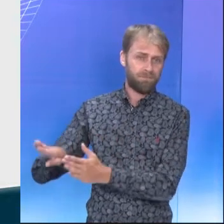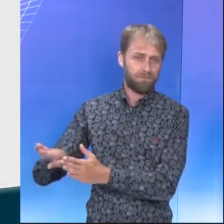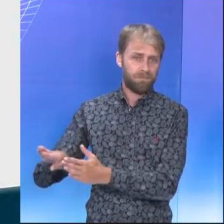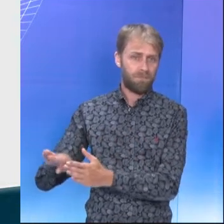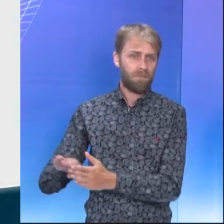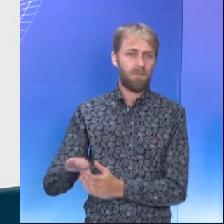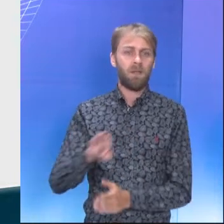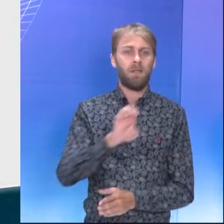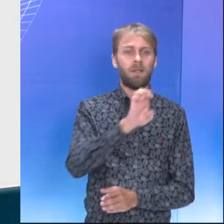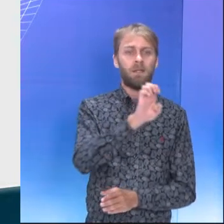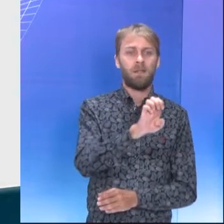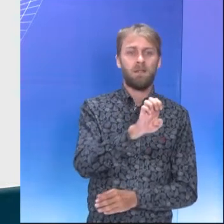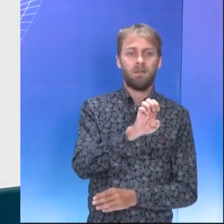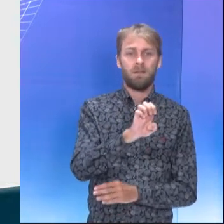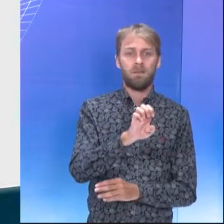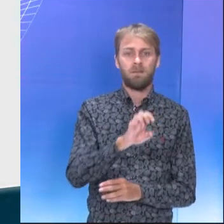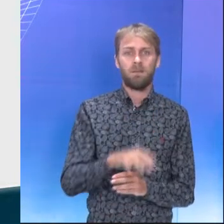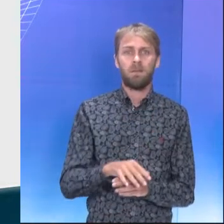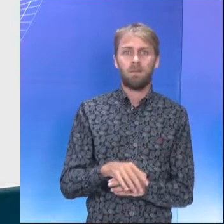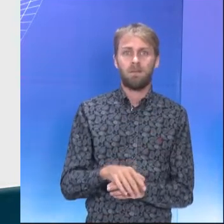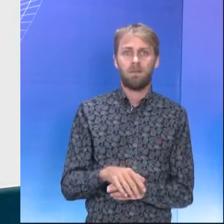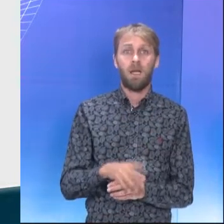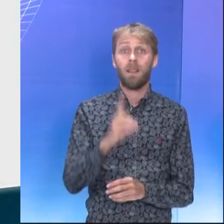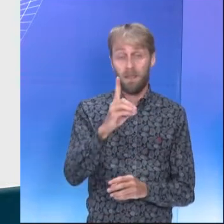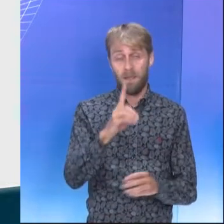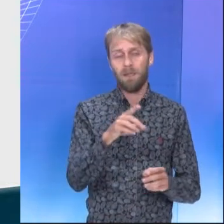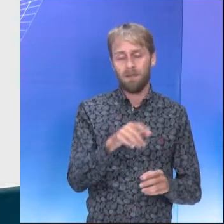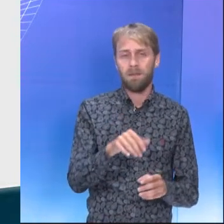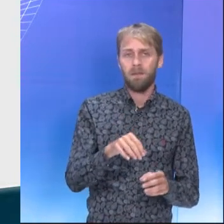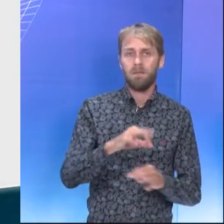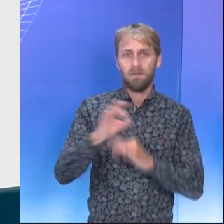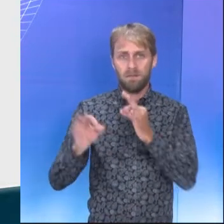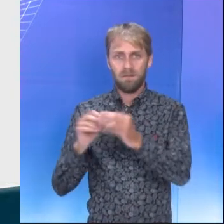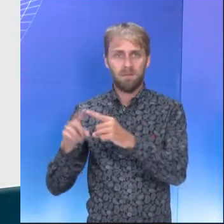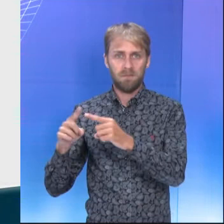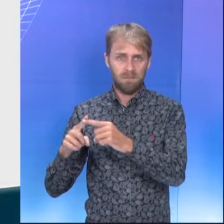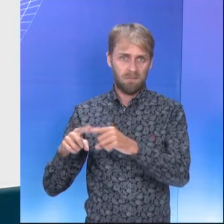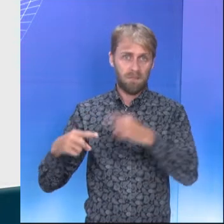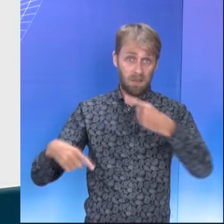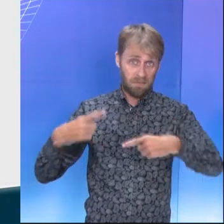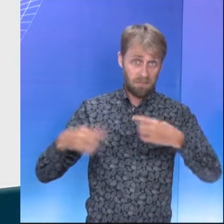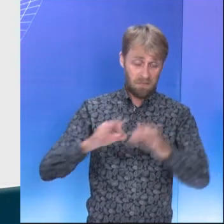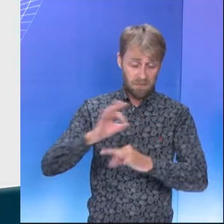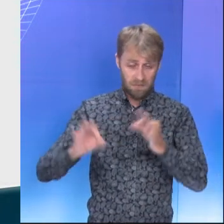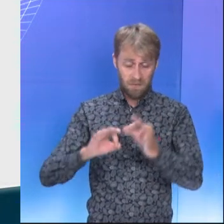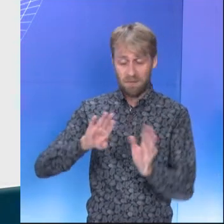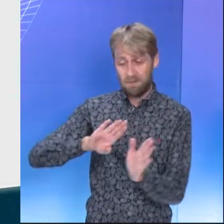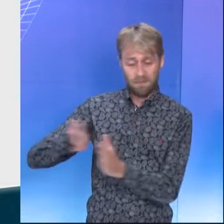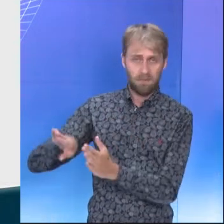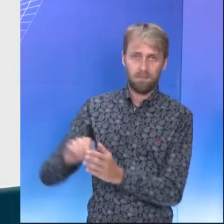veio depois e ela diz respeito a outro tipo de organização política. A